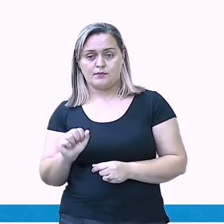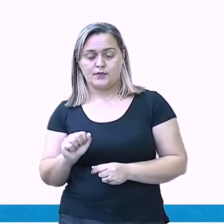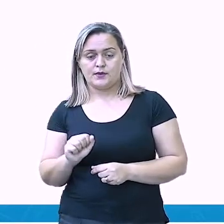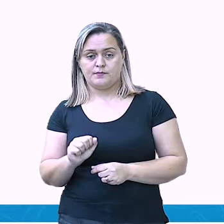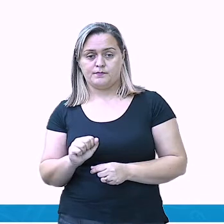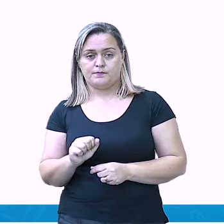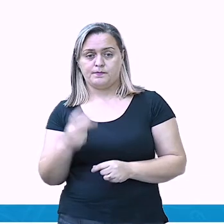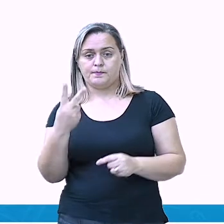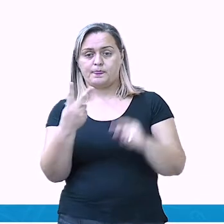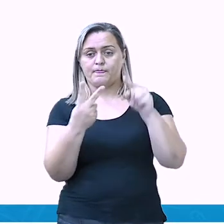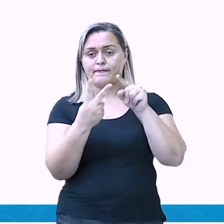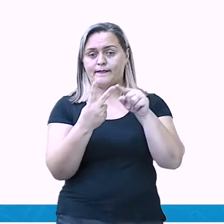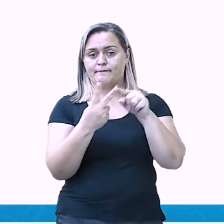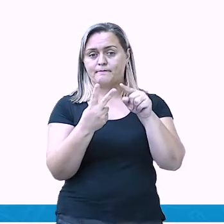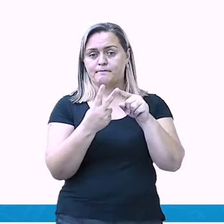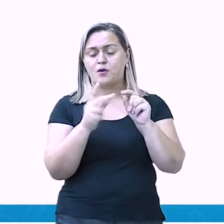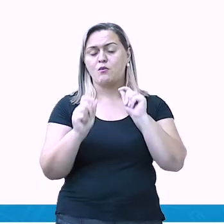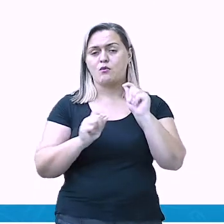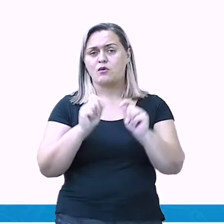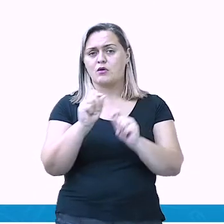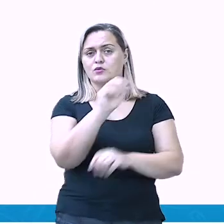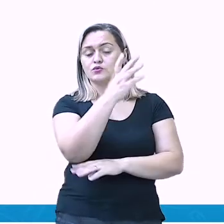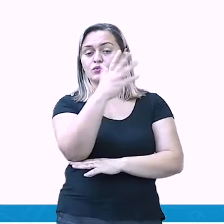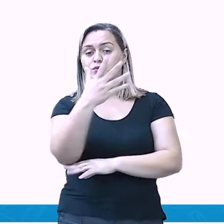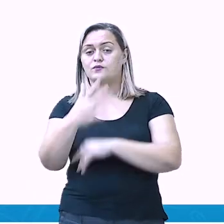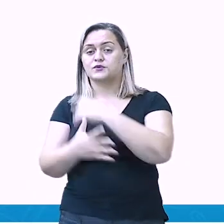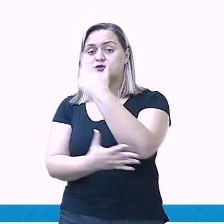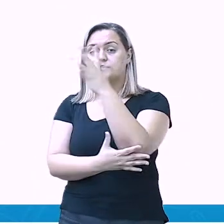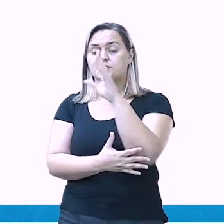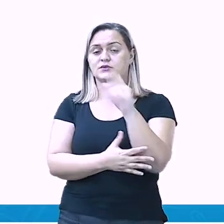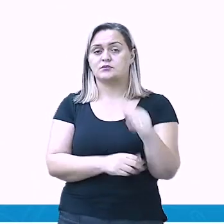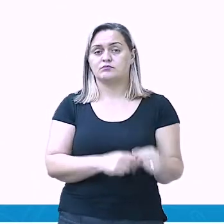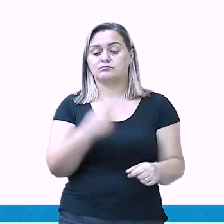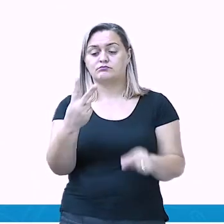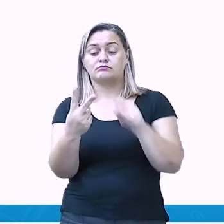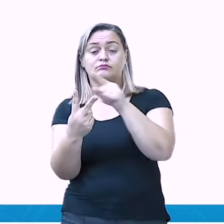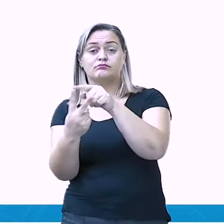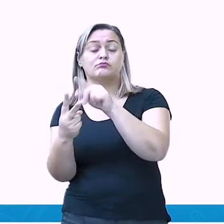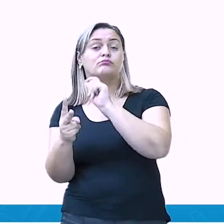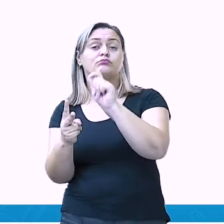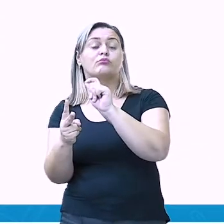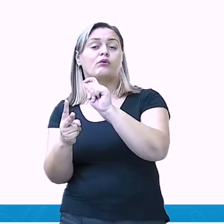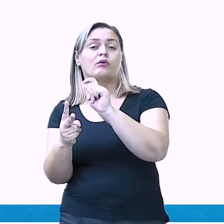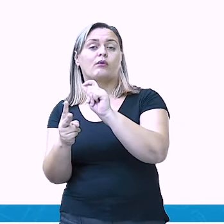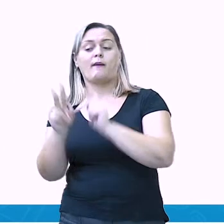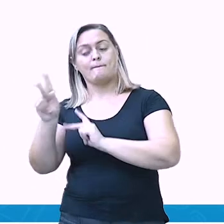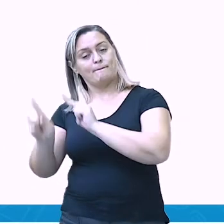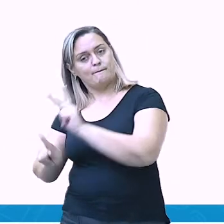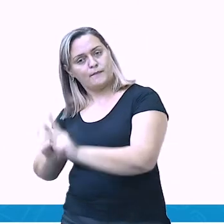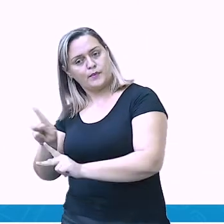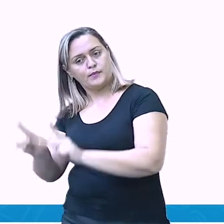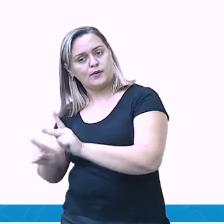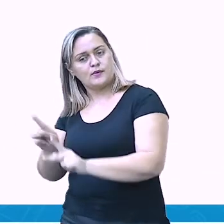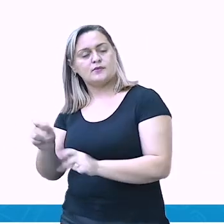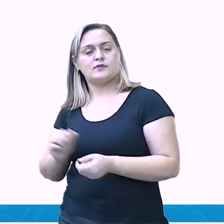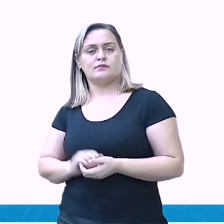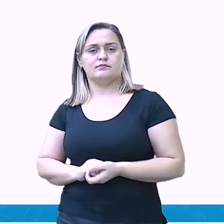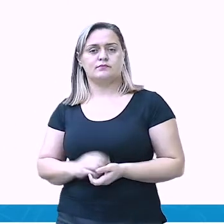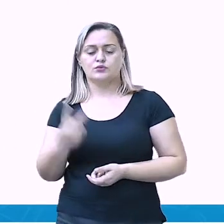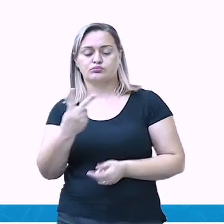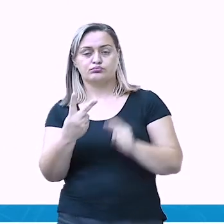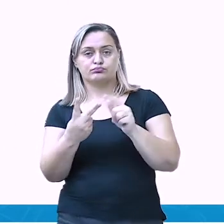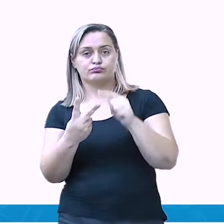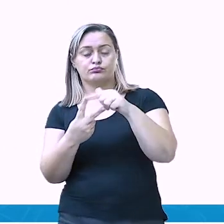Sobre a vegetação. Qual que é o tema do segundo mapa aqui, olha? Sobre a população. Então, um está